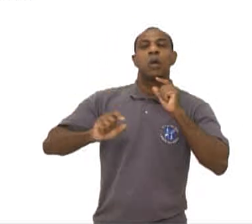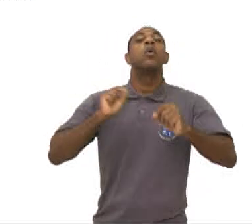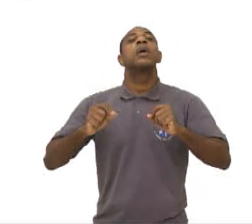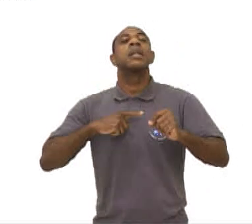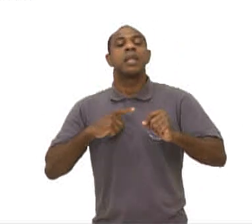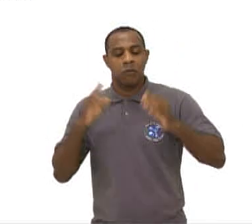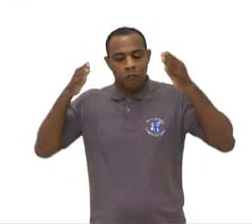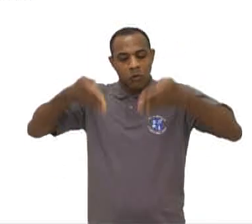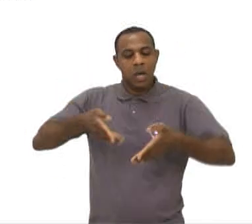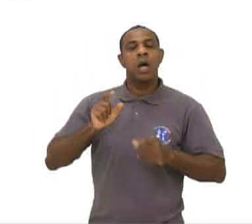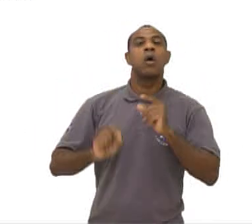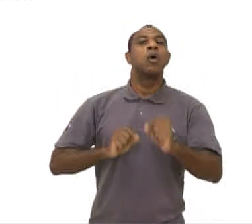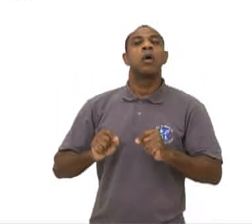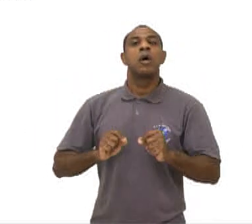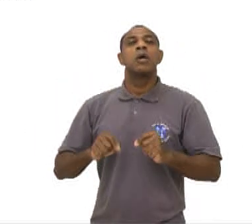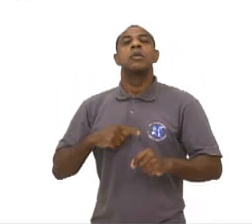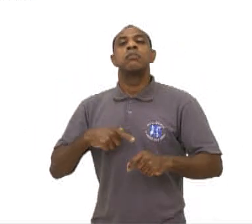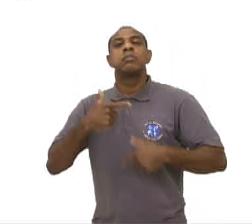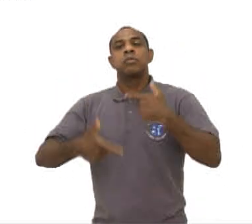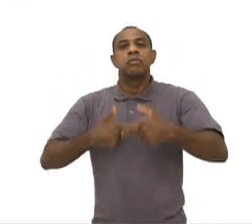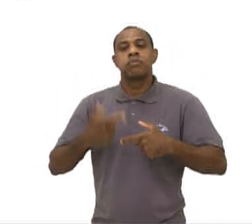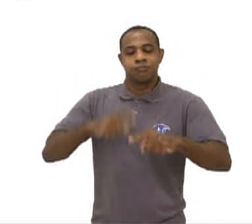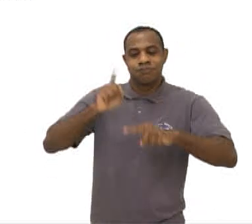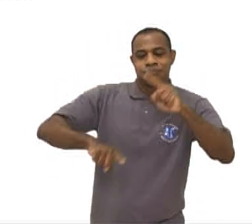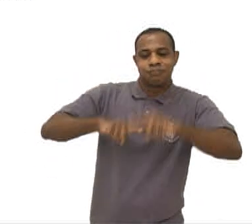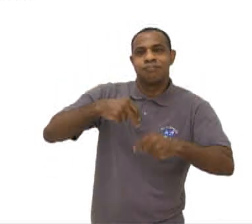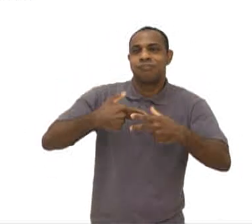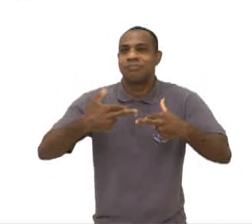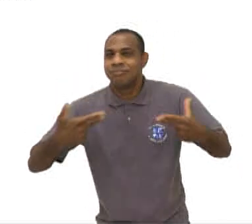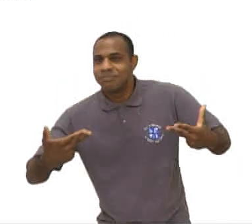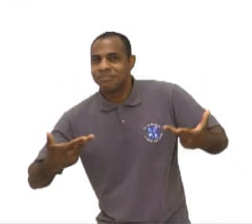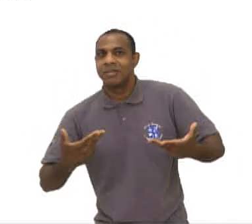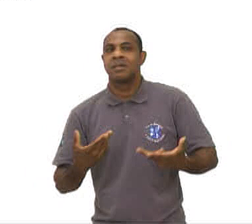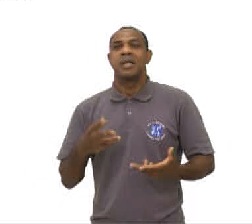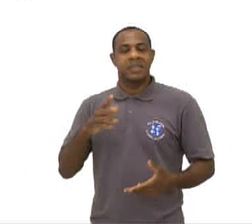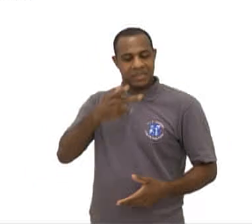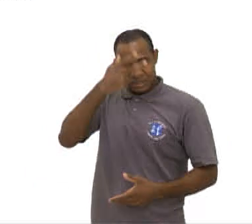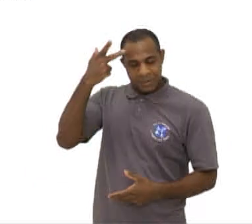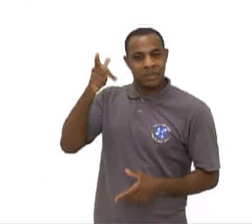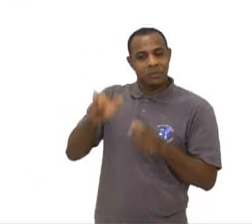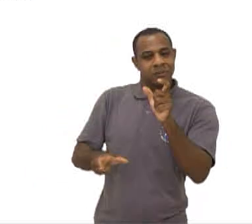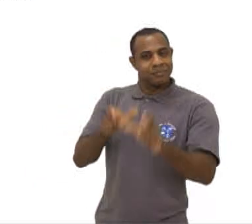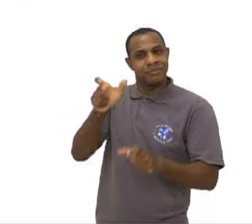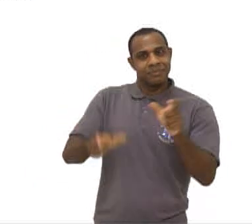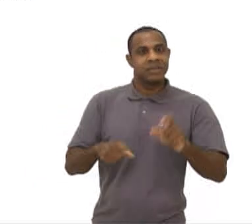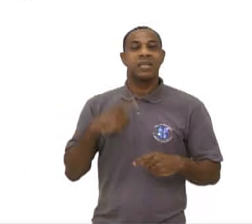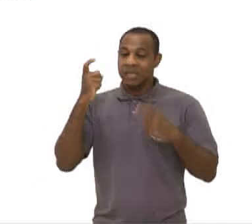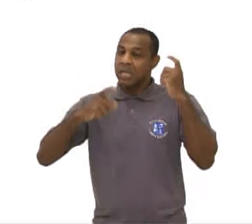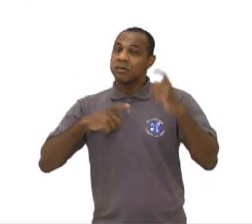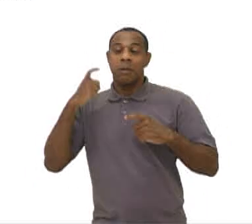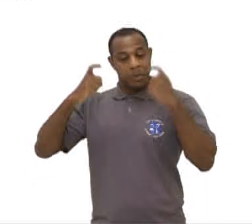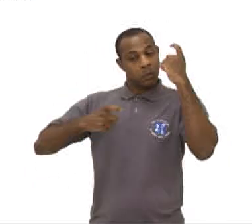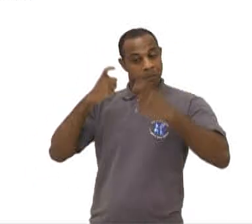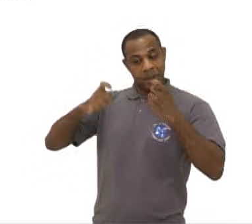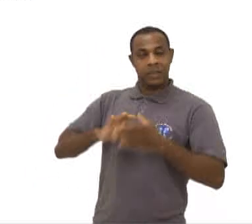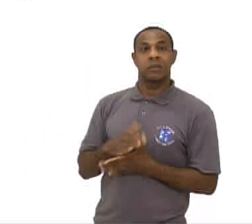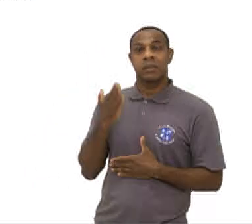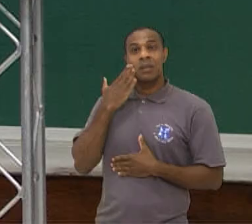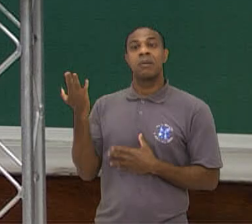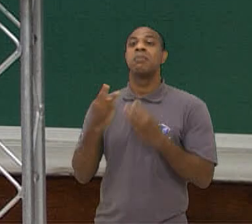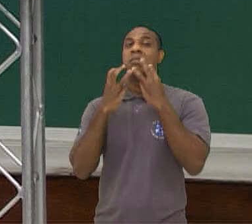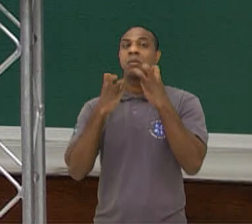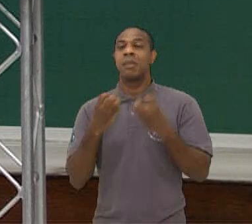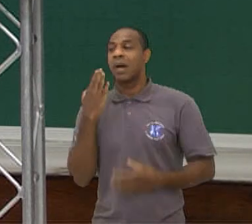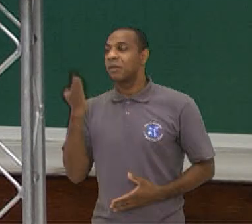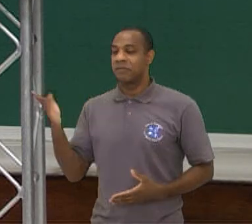estavam focadas nas condições materiais das vidas das pessoas. Então, o Marx ele vai analisar, a